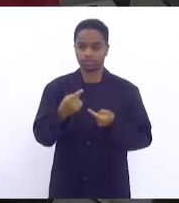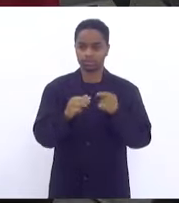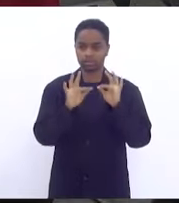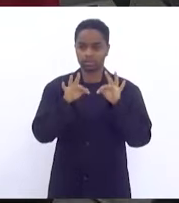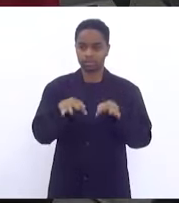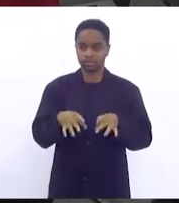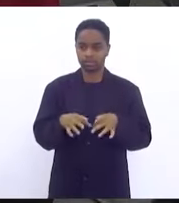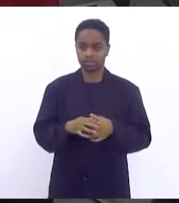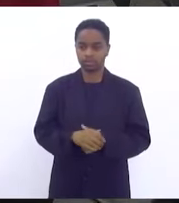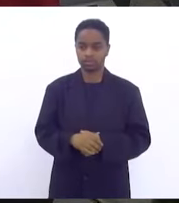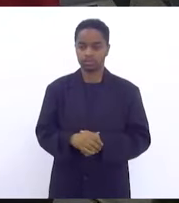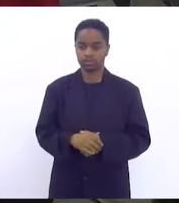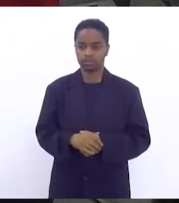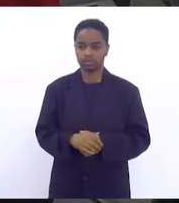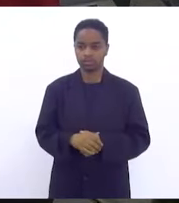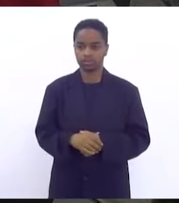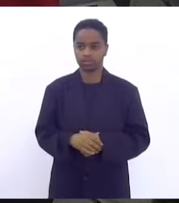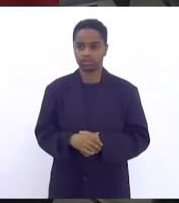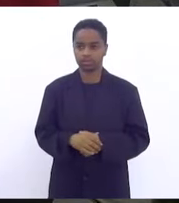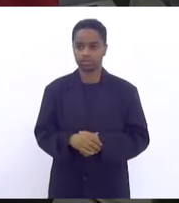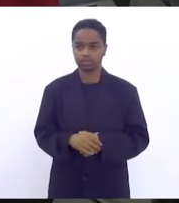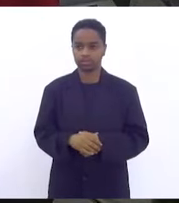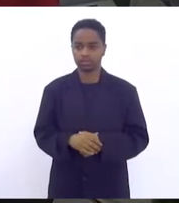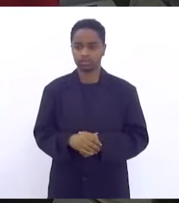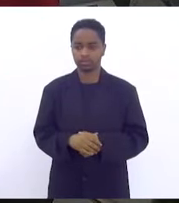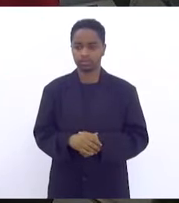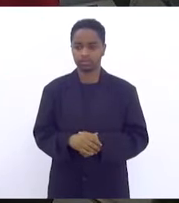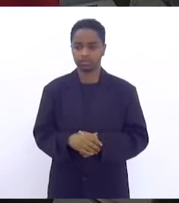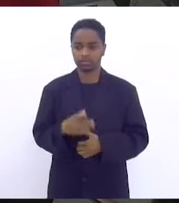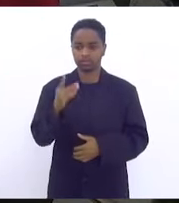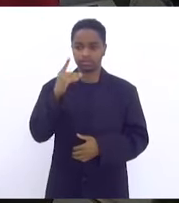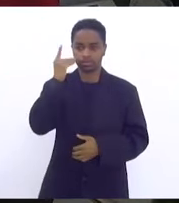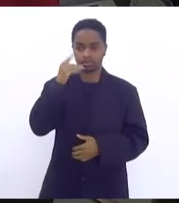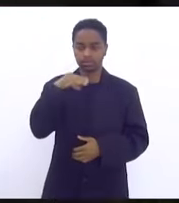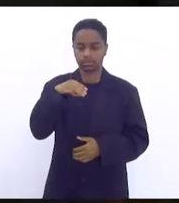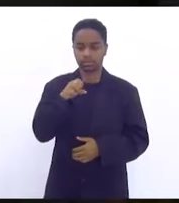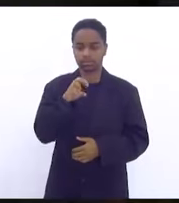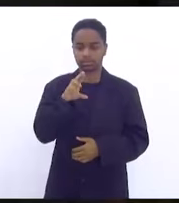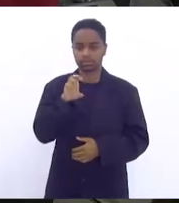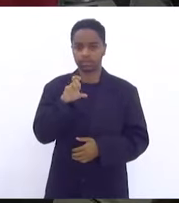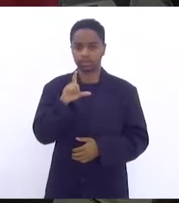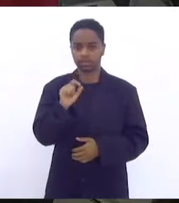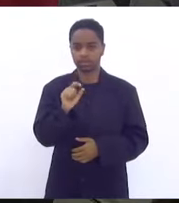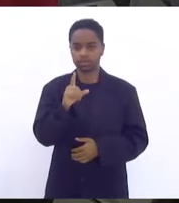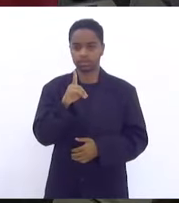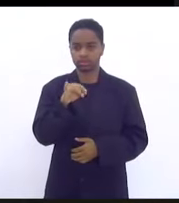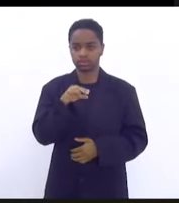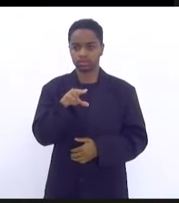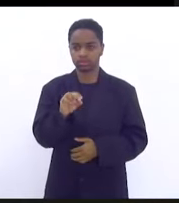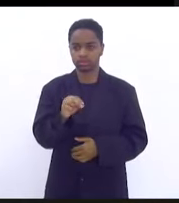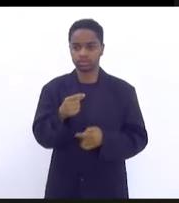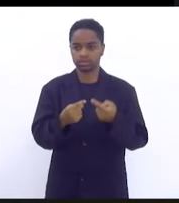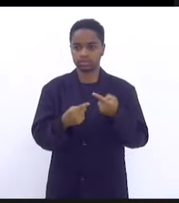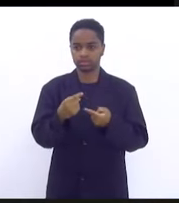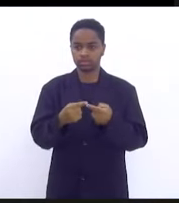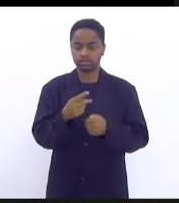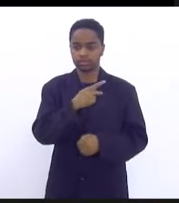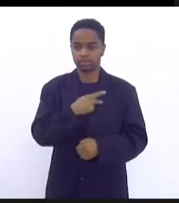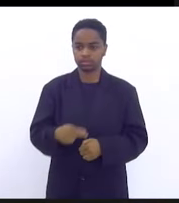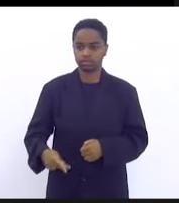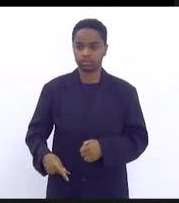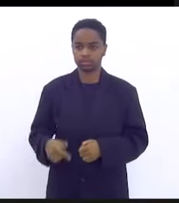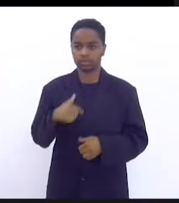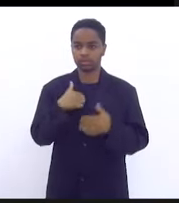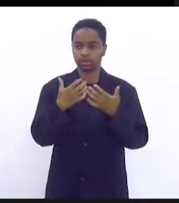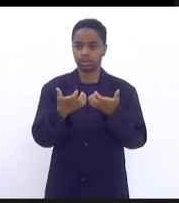encerrada... Senhora presidente, deputado Marcelo Dino. Deputado Marcelo Dino. Senhora presidente, primeiramente eu